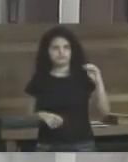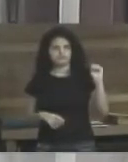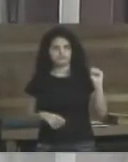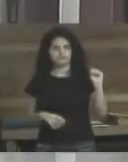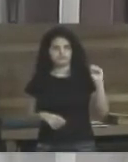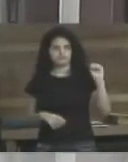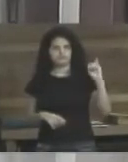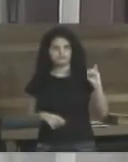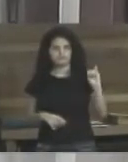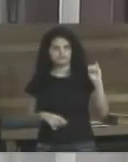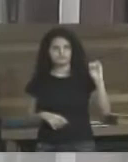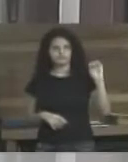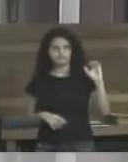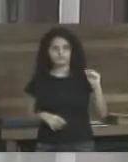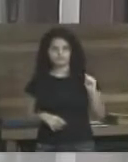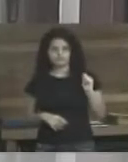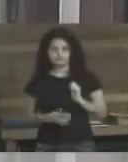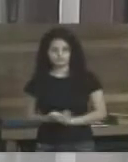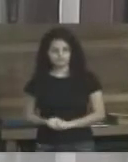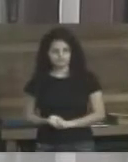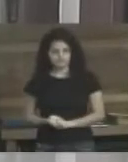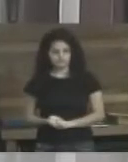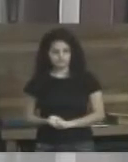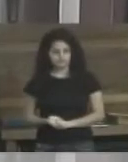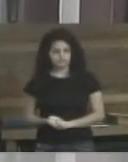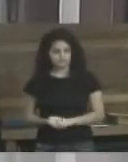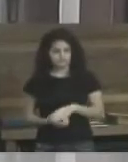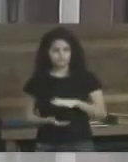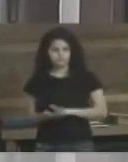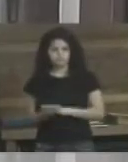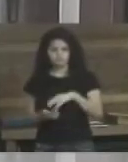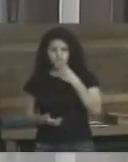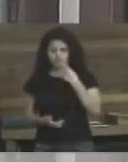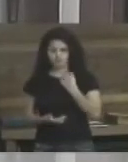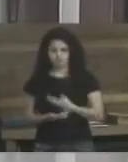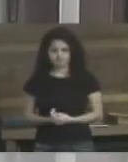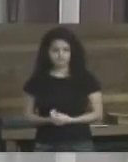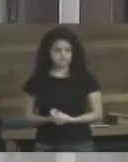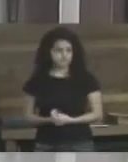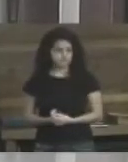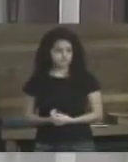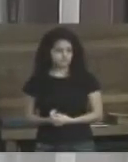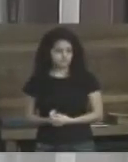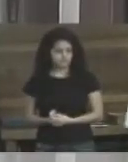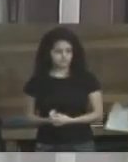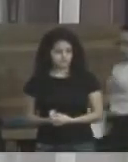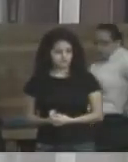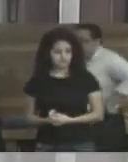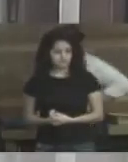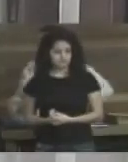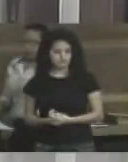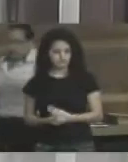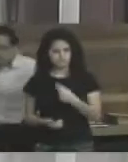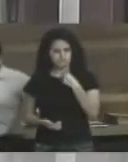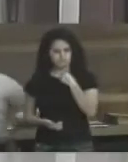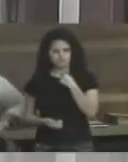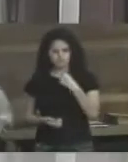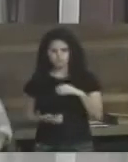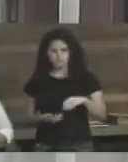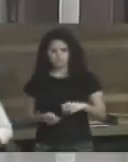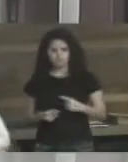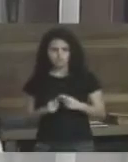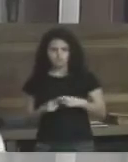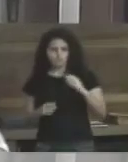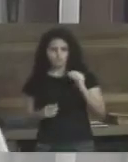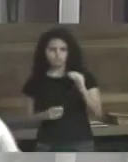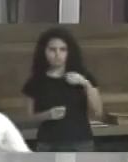Então, não preciso nem dizer, né, que assim, diante de tantas ocorrências já registradas naquele trecho, é absurdamente escuro. A gente